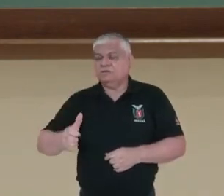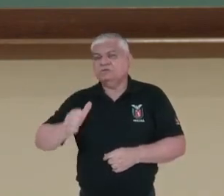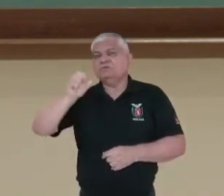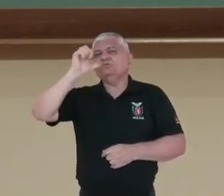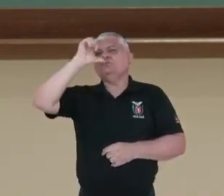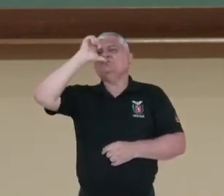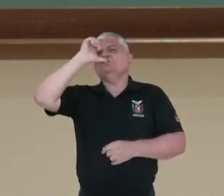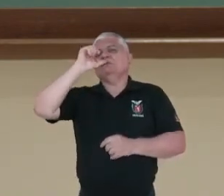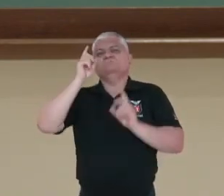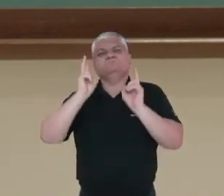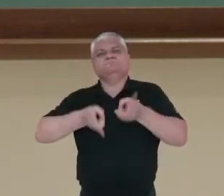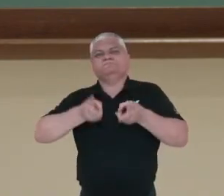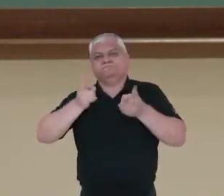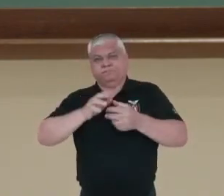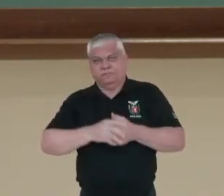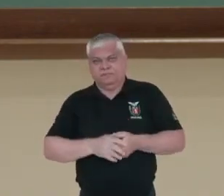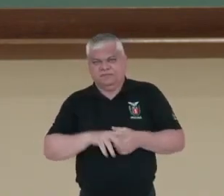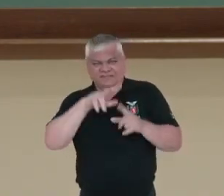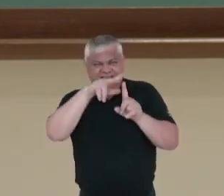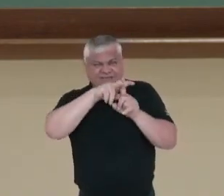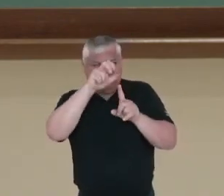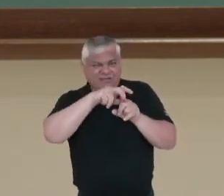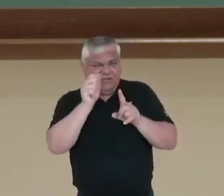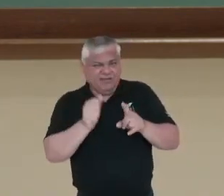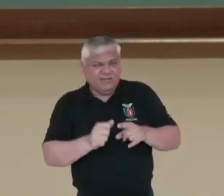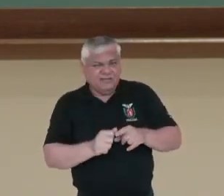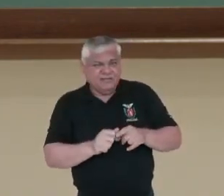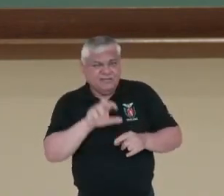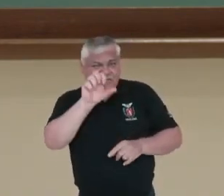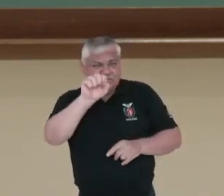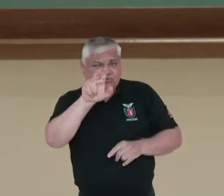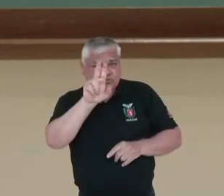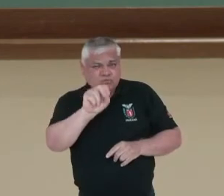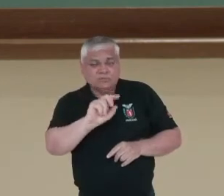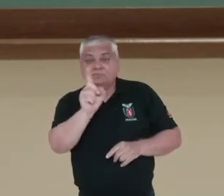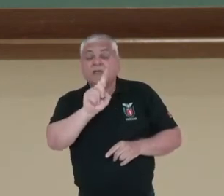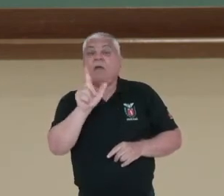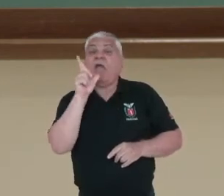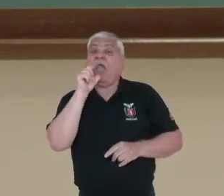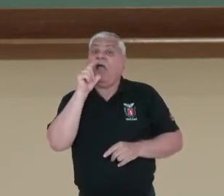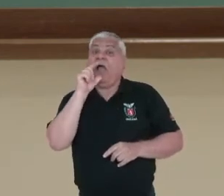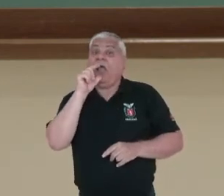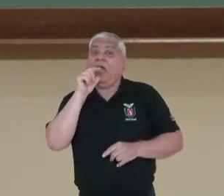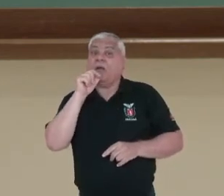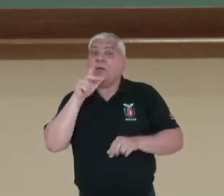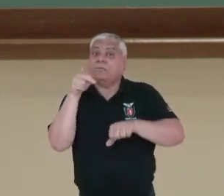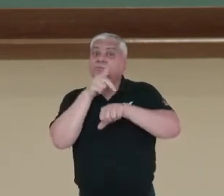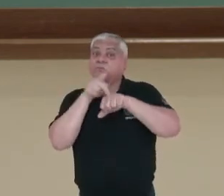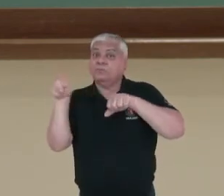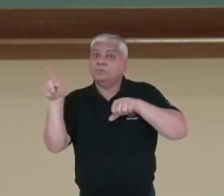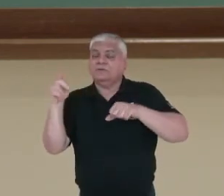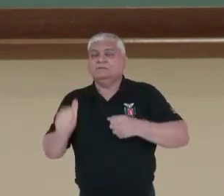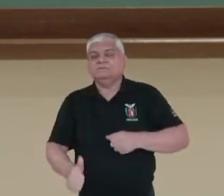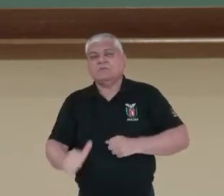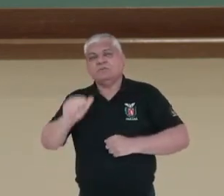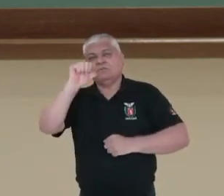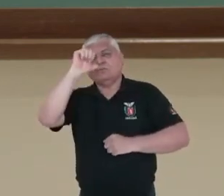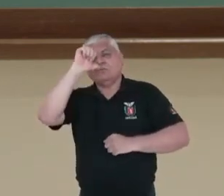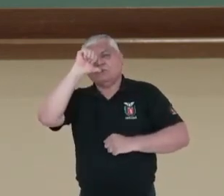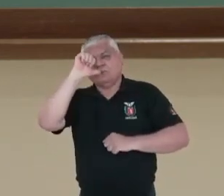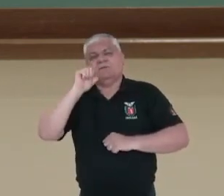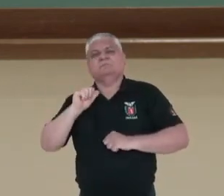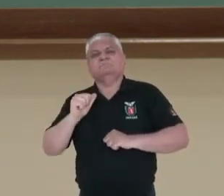atividade física tomando lá refrigerante suco não é água para se manter hidratado no tempo atividade física